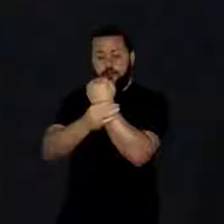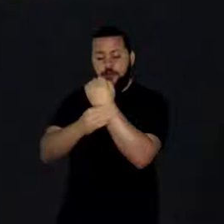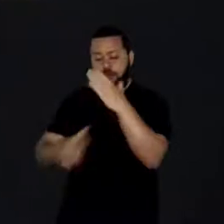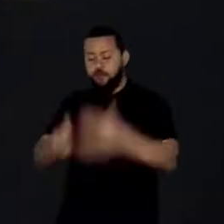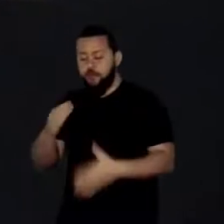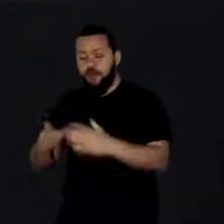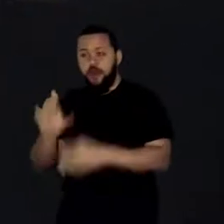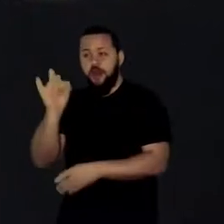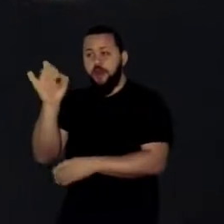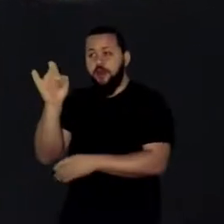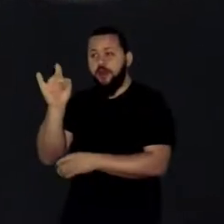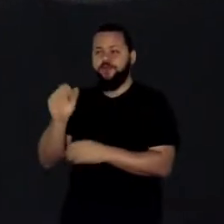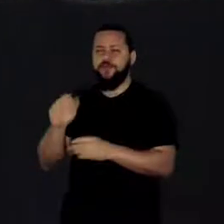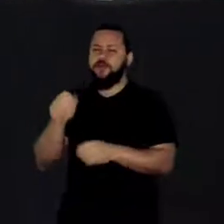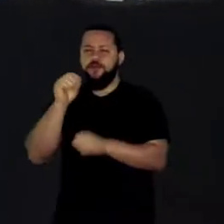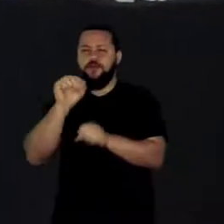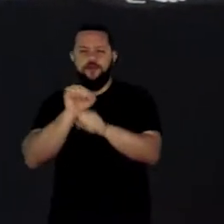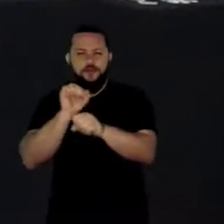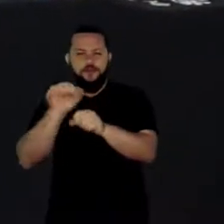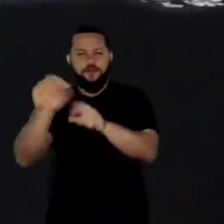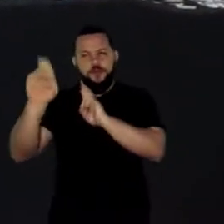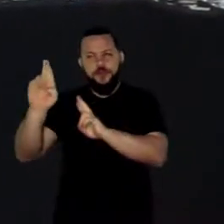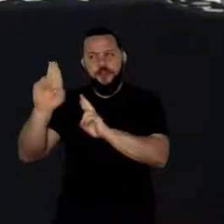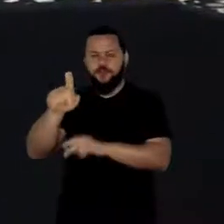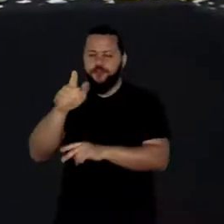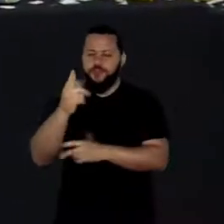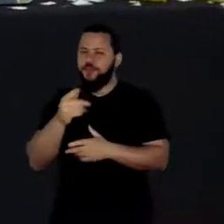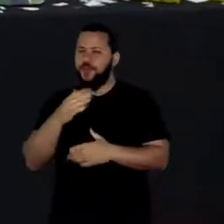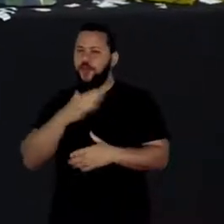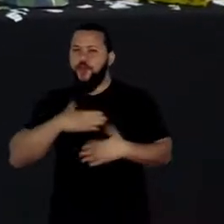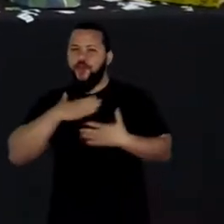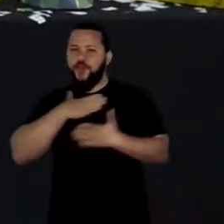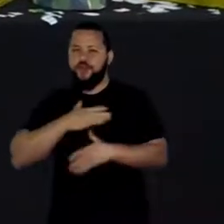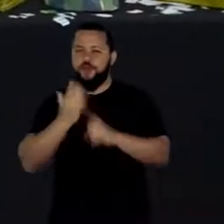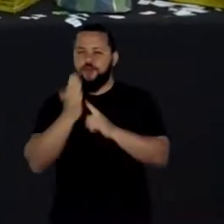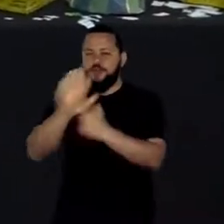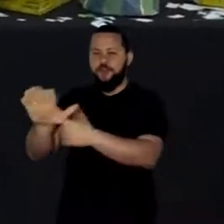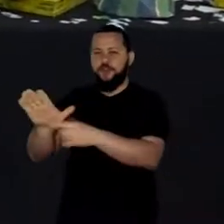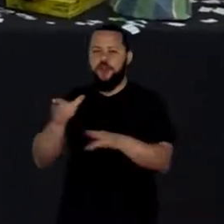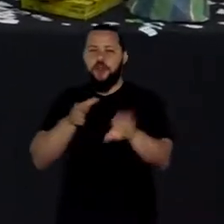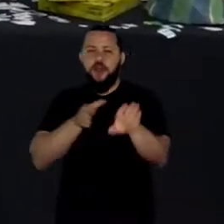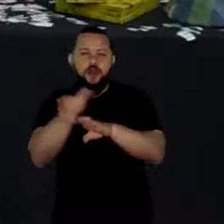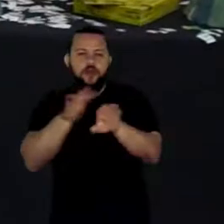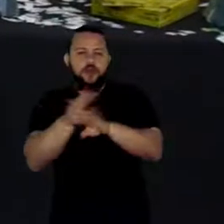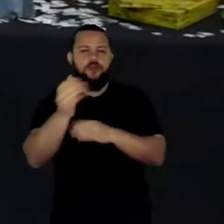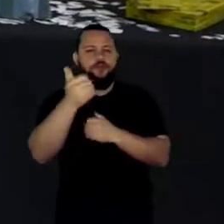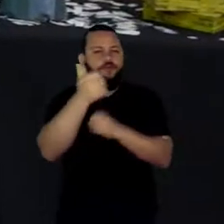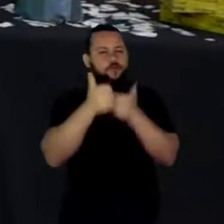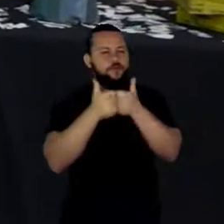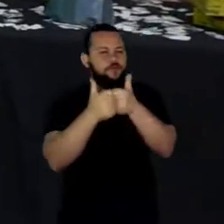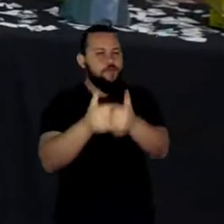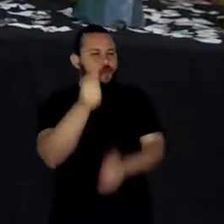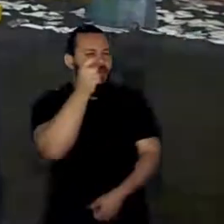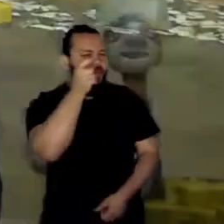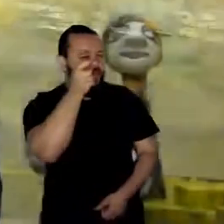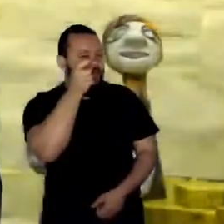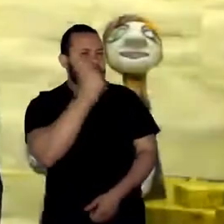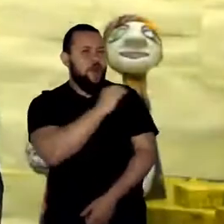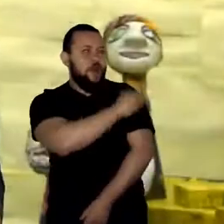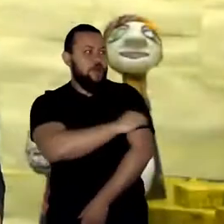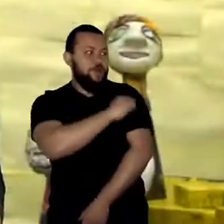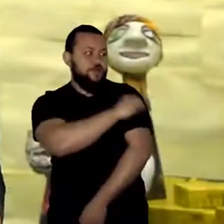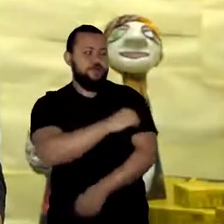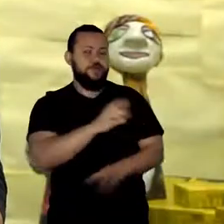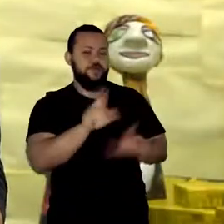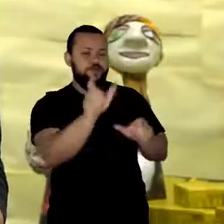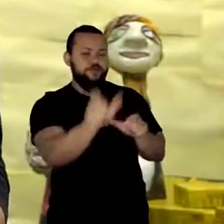branca. Esperamos que tenham gostado dessa exposição e sugerimos que acompanhem as oficinas do Evaldo Barros e Cláudio Miller, que já estão